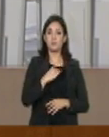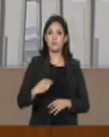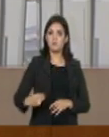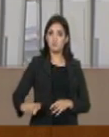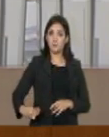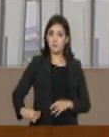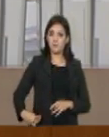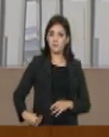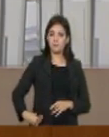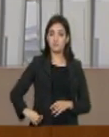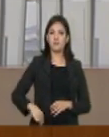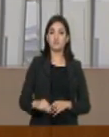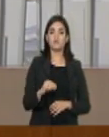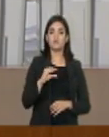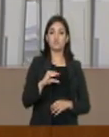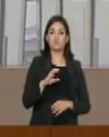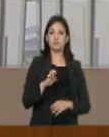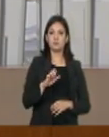vez,